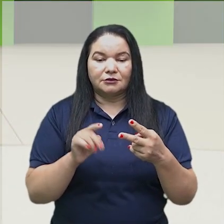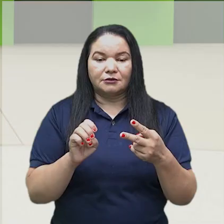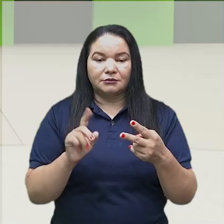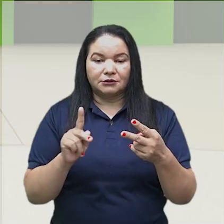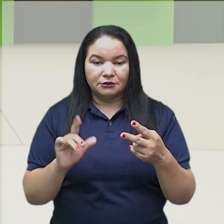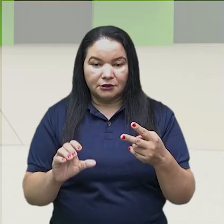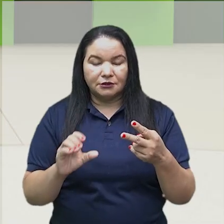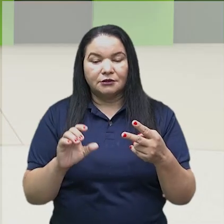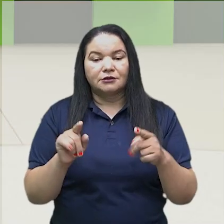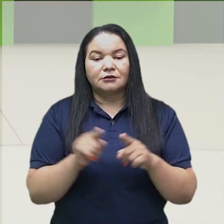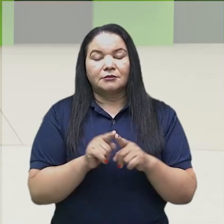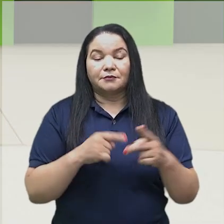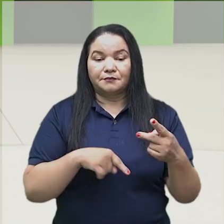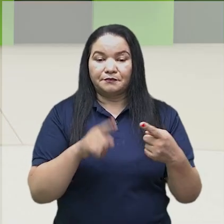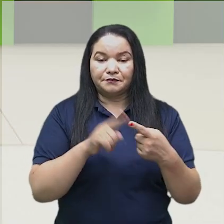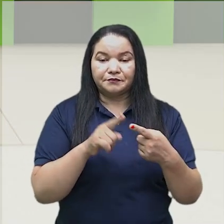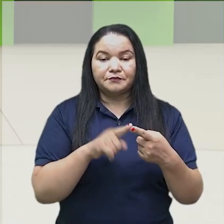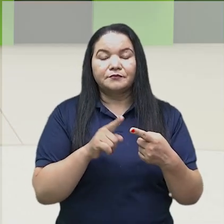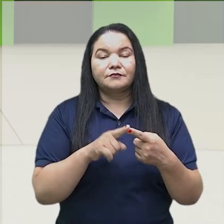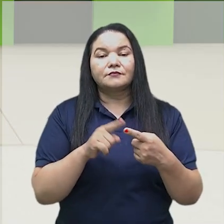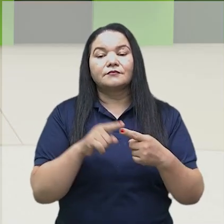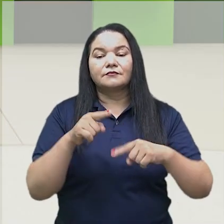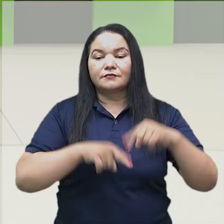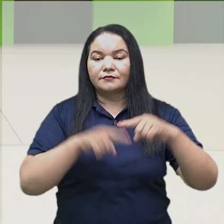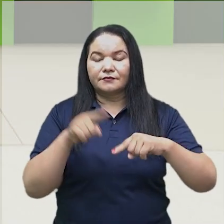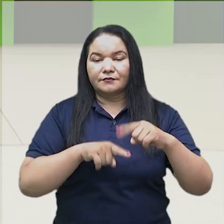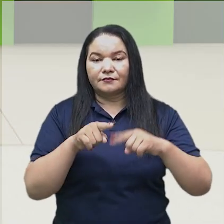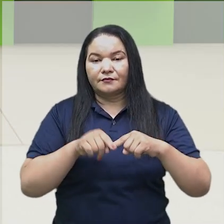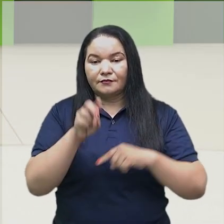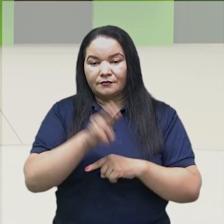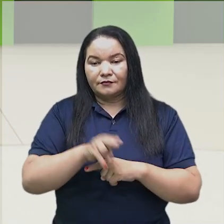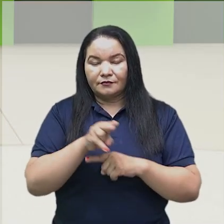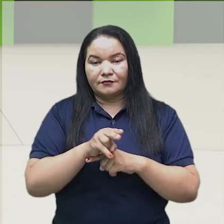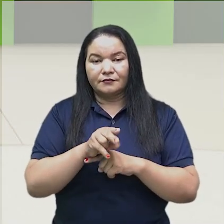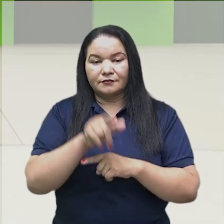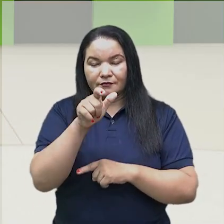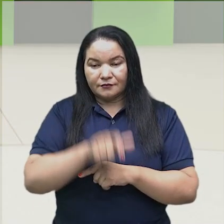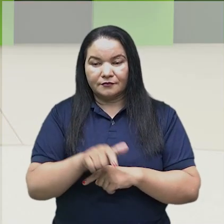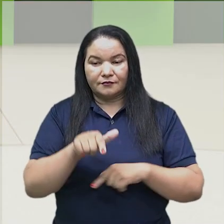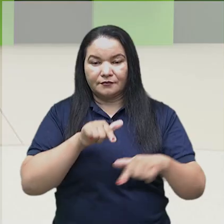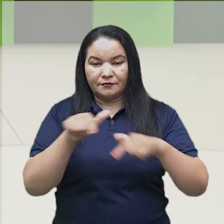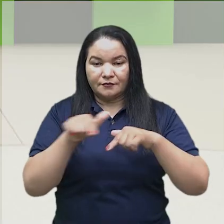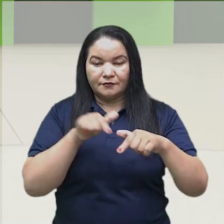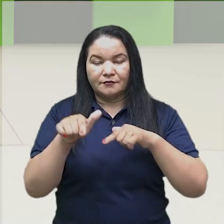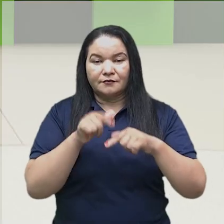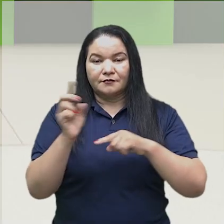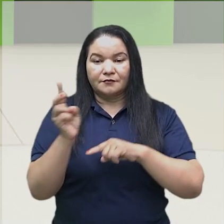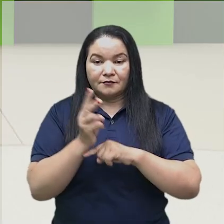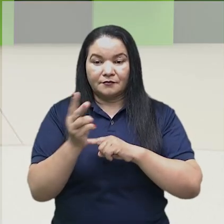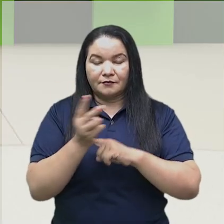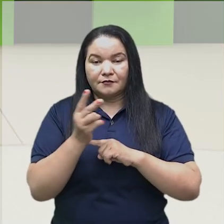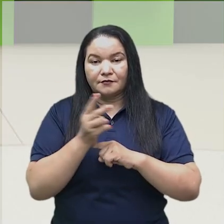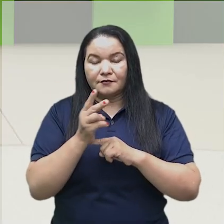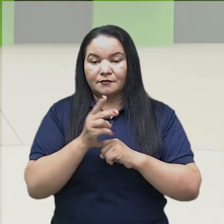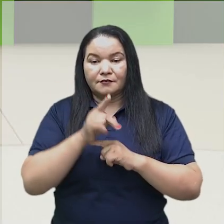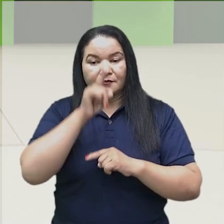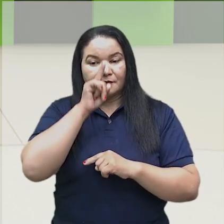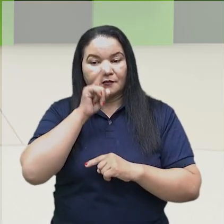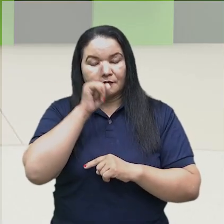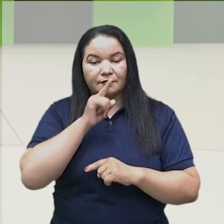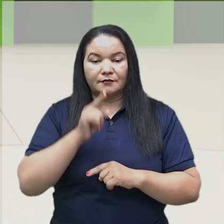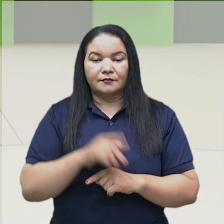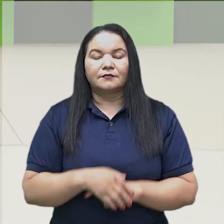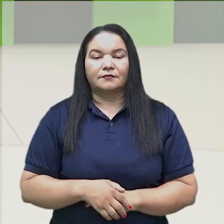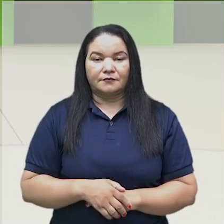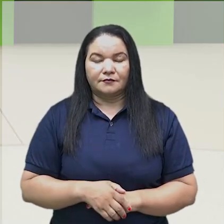é a sigla que indica equipamento usado pelo trabalhador para proteger dos riscos específicos à sua saúde ou